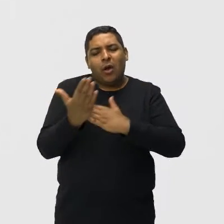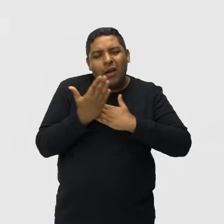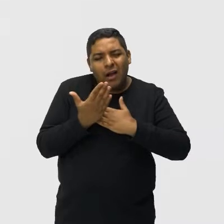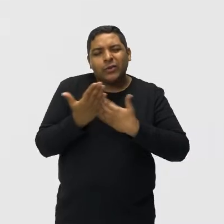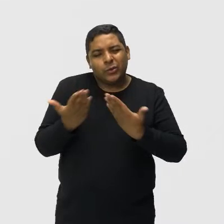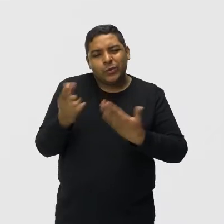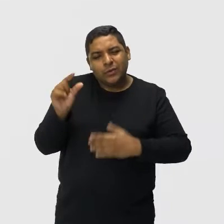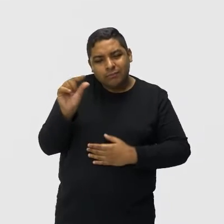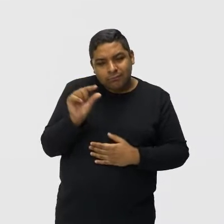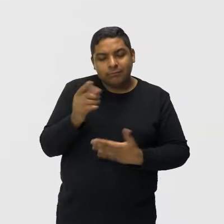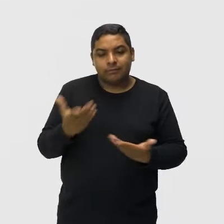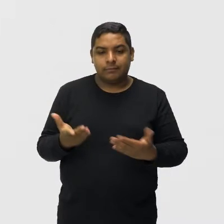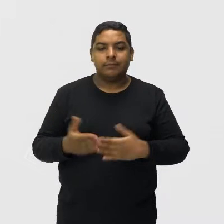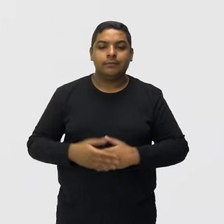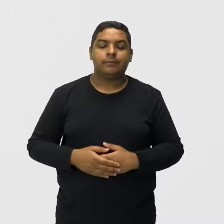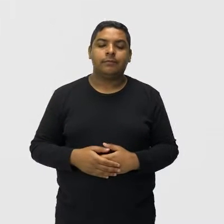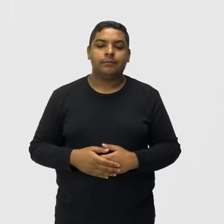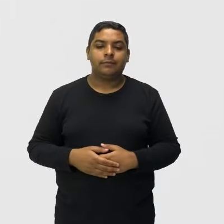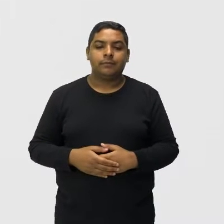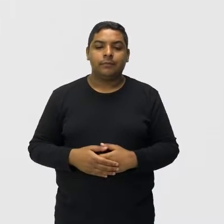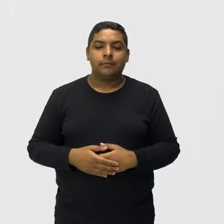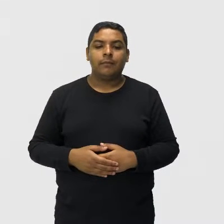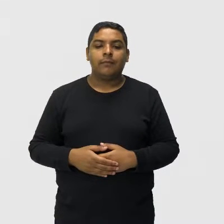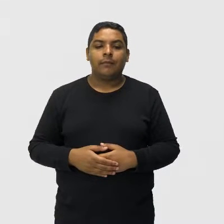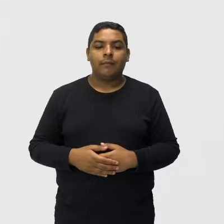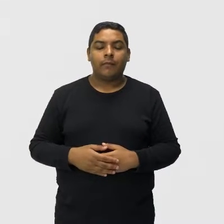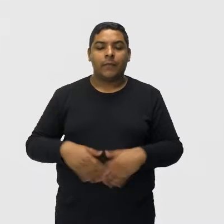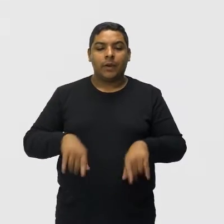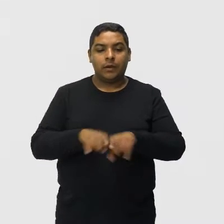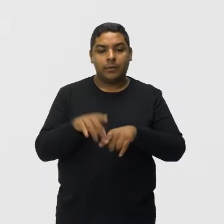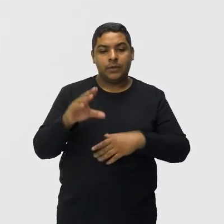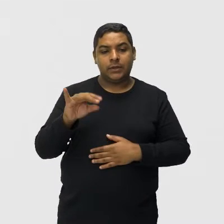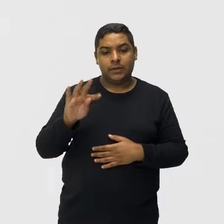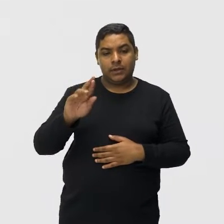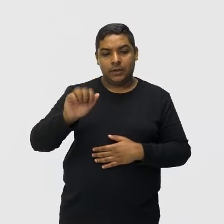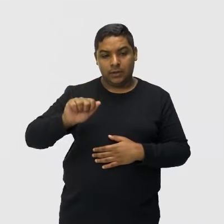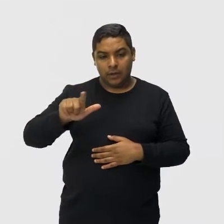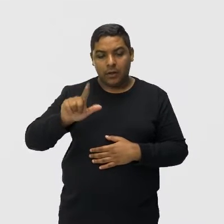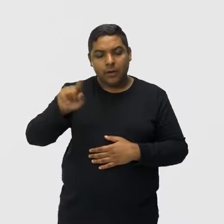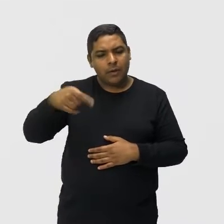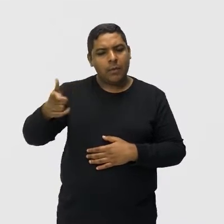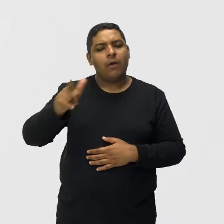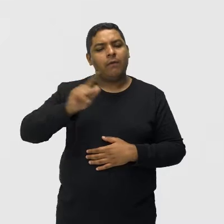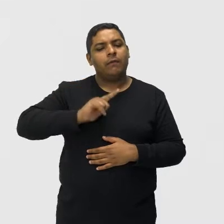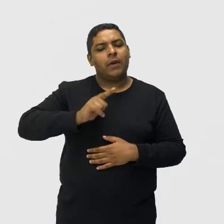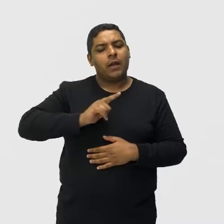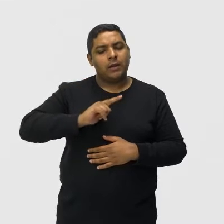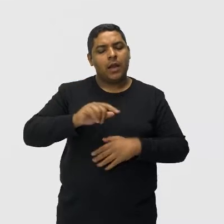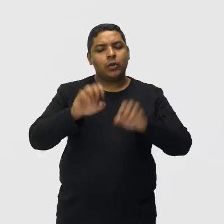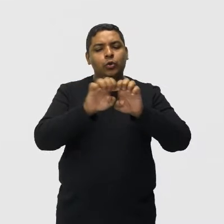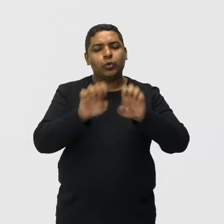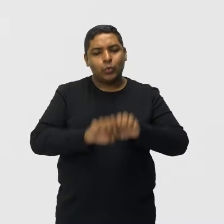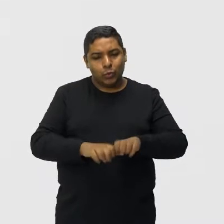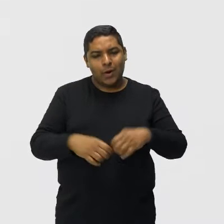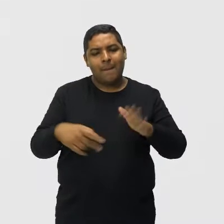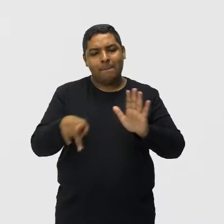E é atribuído ao citral, que a gente vai já observar, né, a forma estrutural do